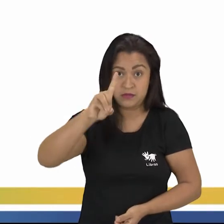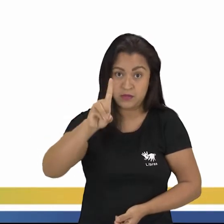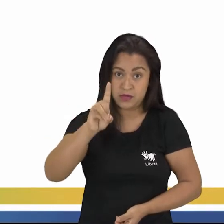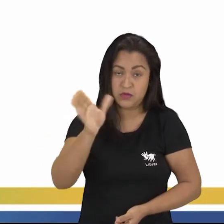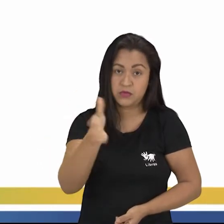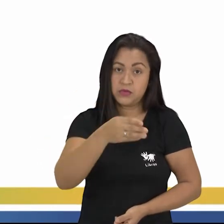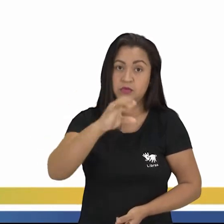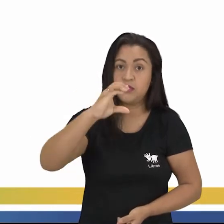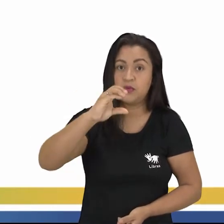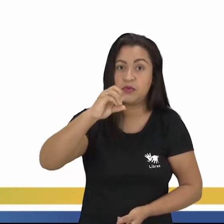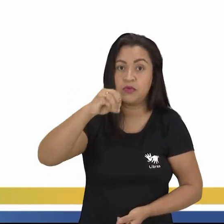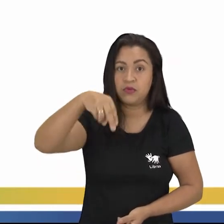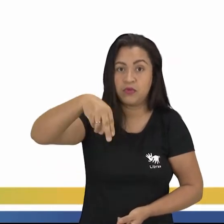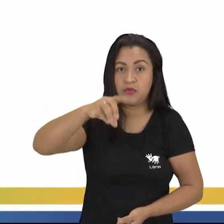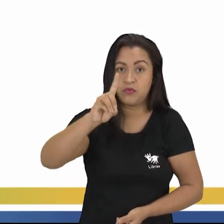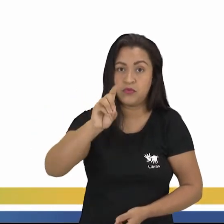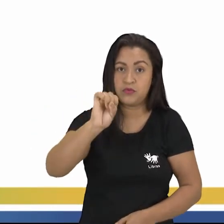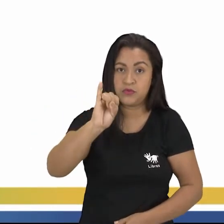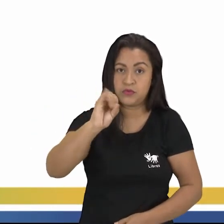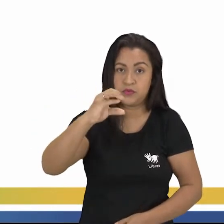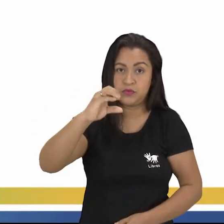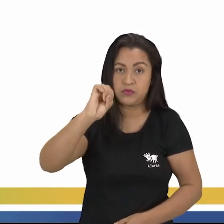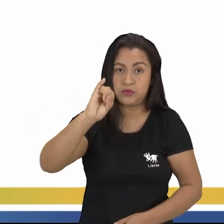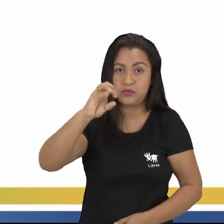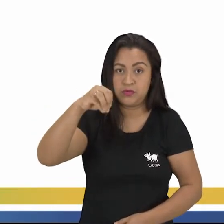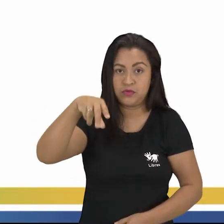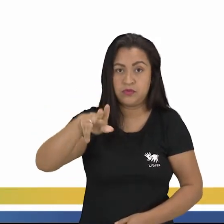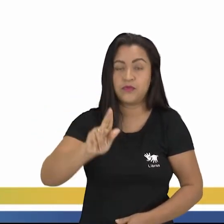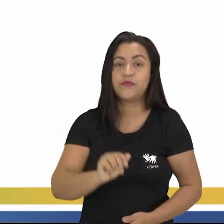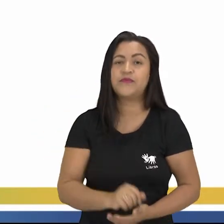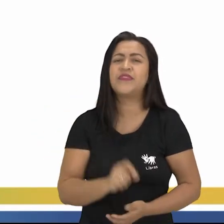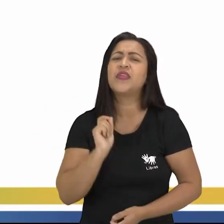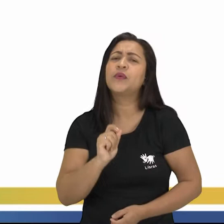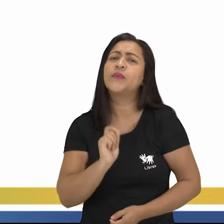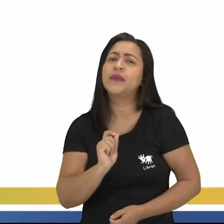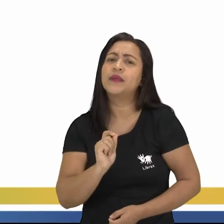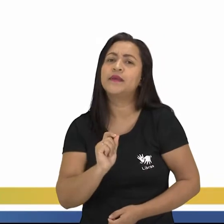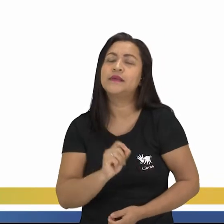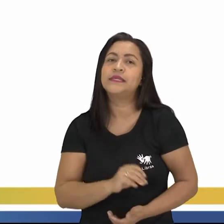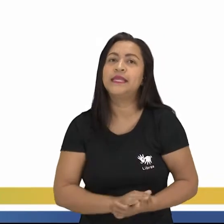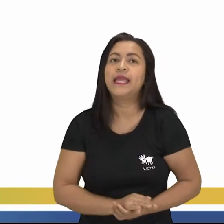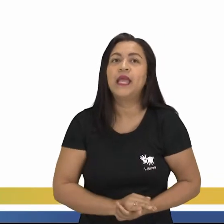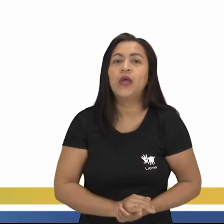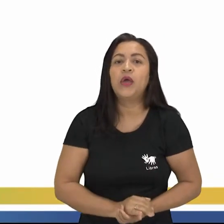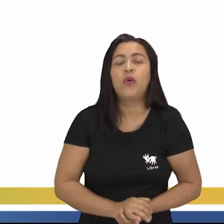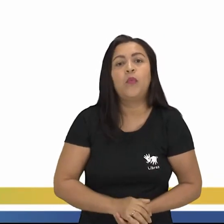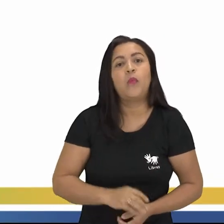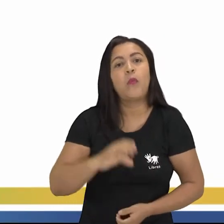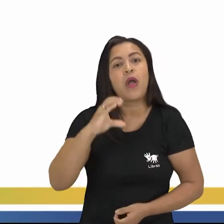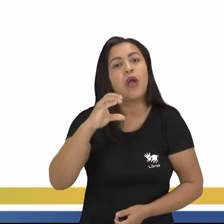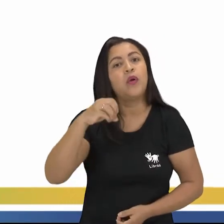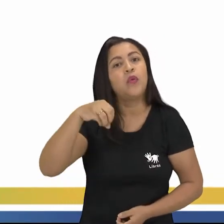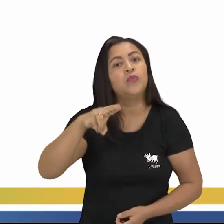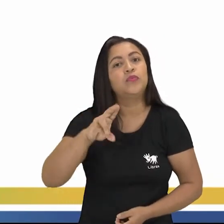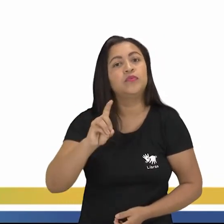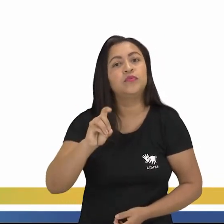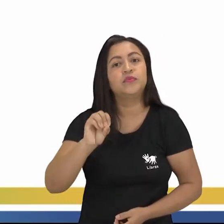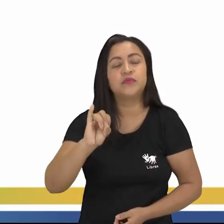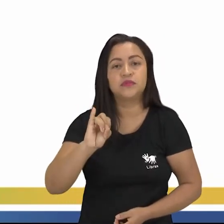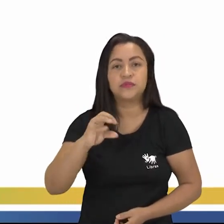me dar, é uma condição irreal no presente, que vai me dar um resultado irreal no presente ou no